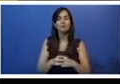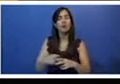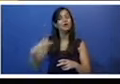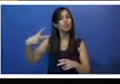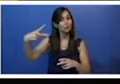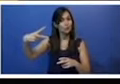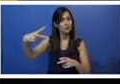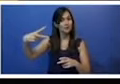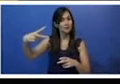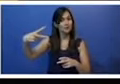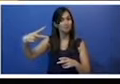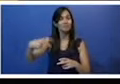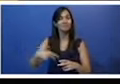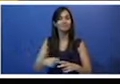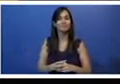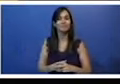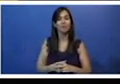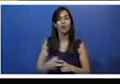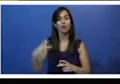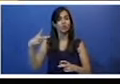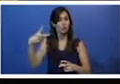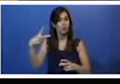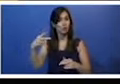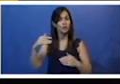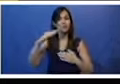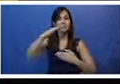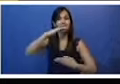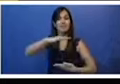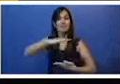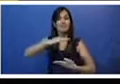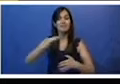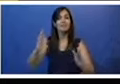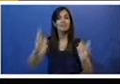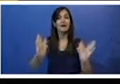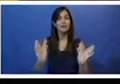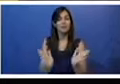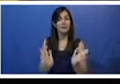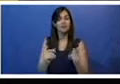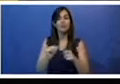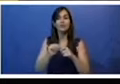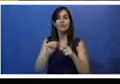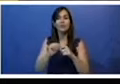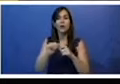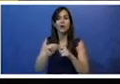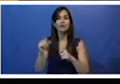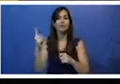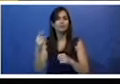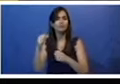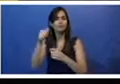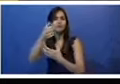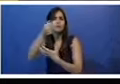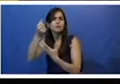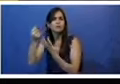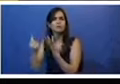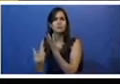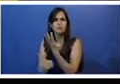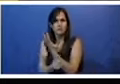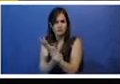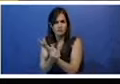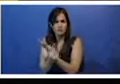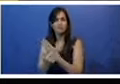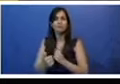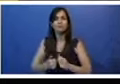dois dois trapézios formam o hexágono cada trapézio corresponde a qual fração do